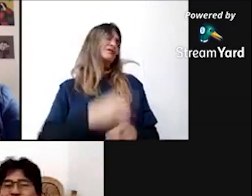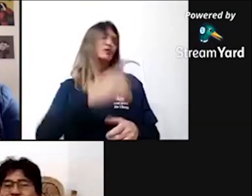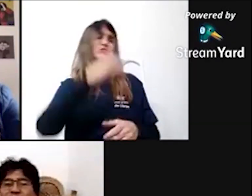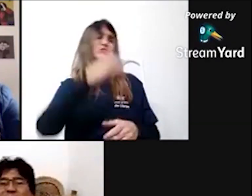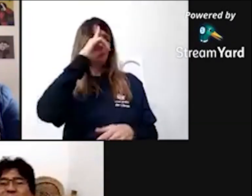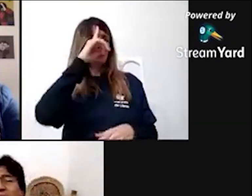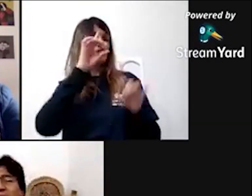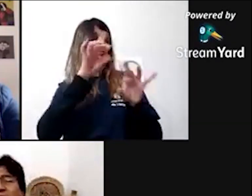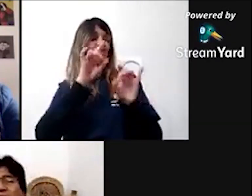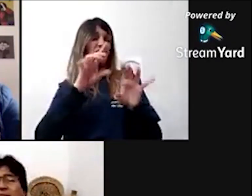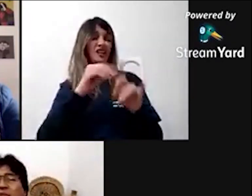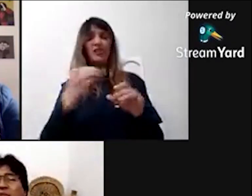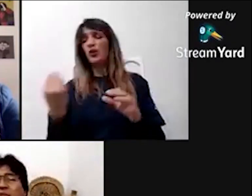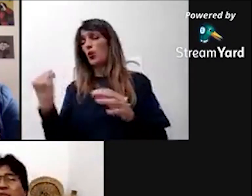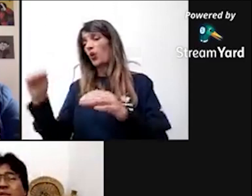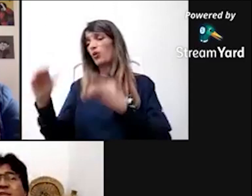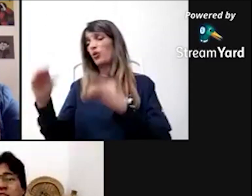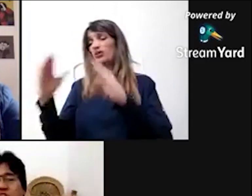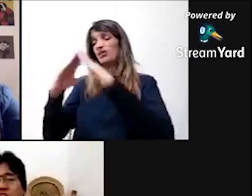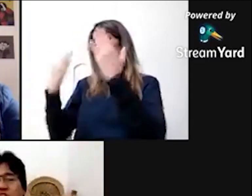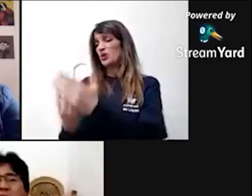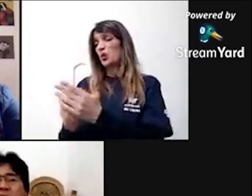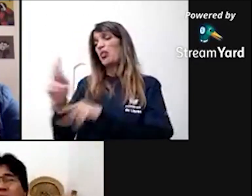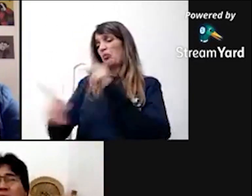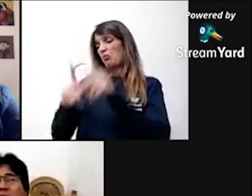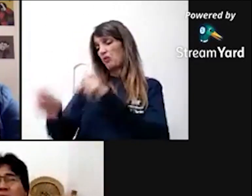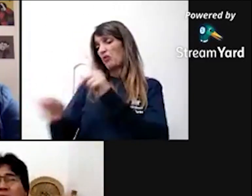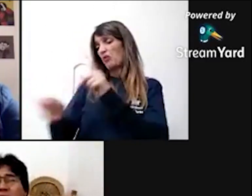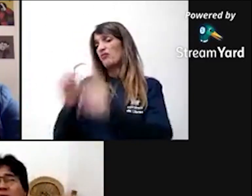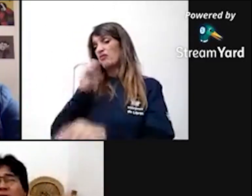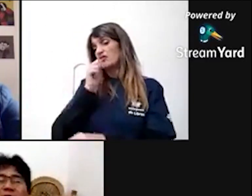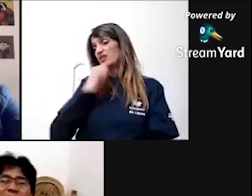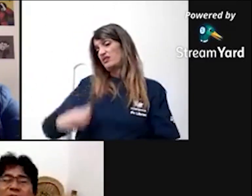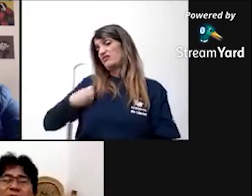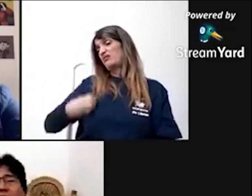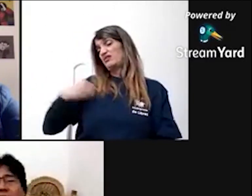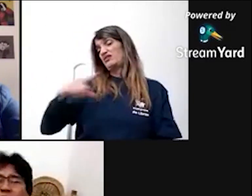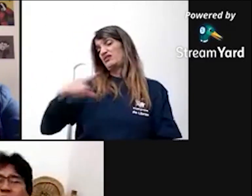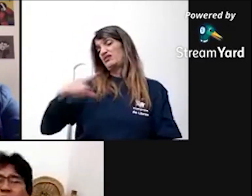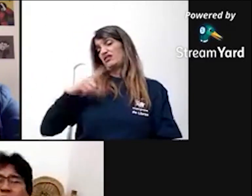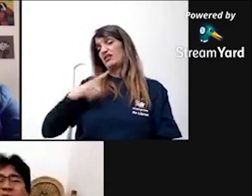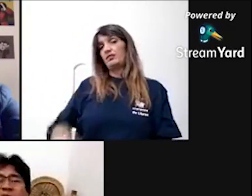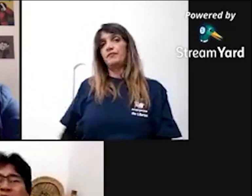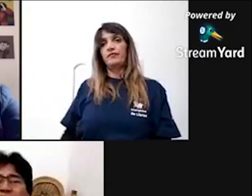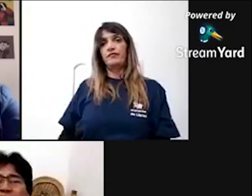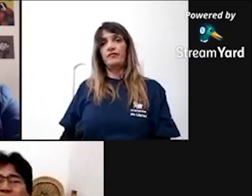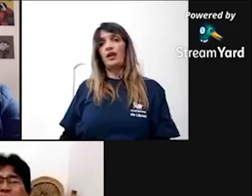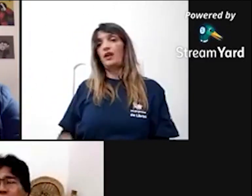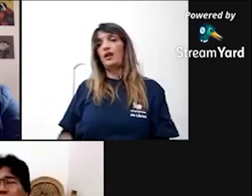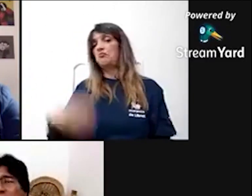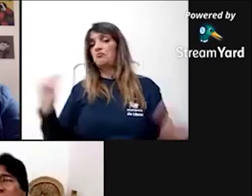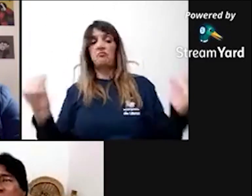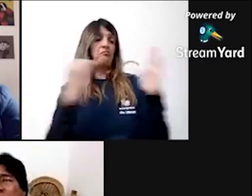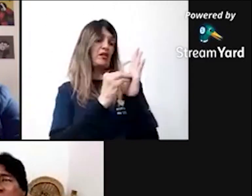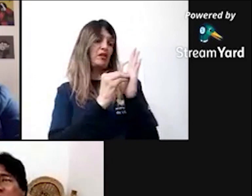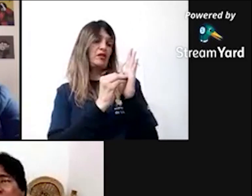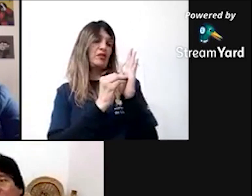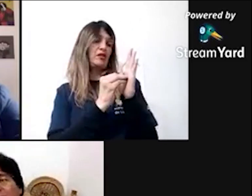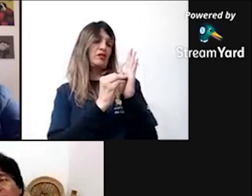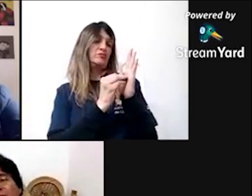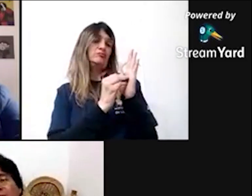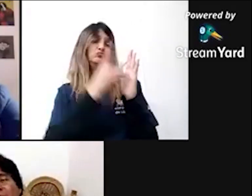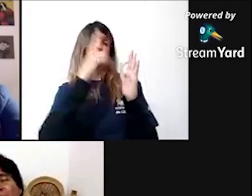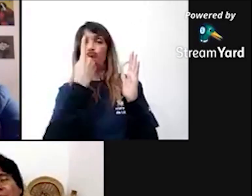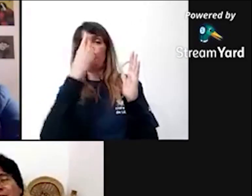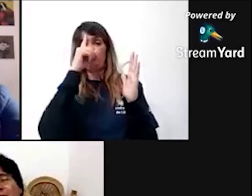aí que esse povo ainda existe. Vamos fazer isso. Aí, pô, acertaram de colocar isso.